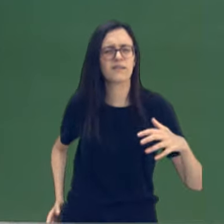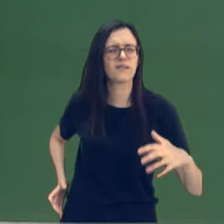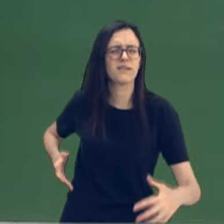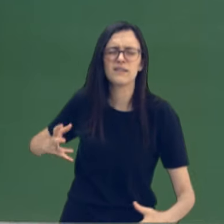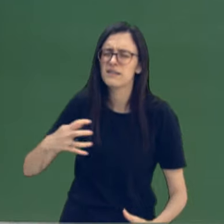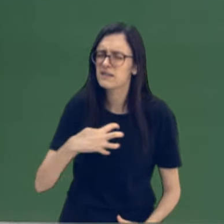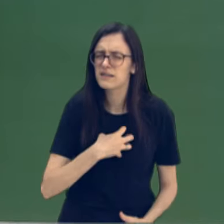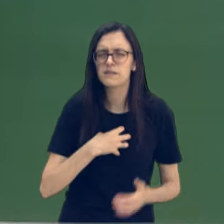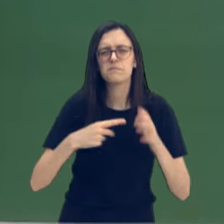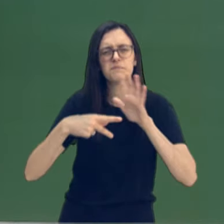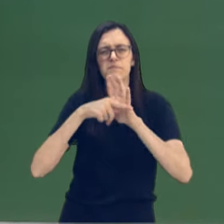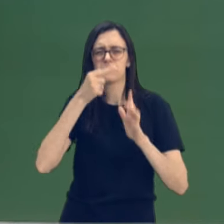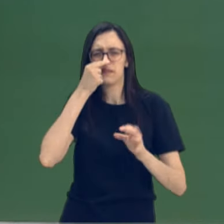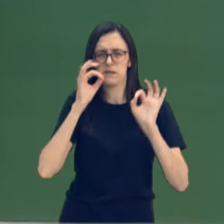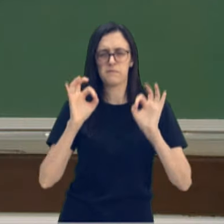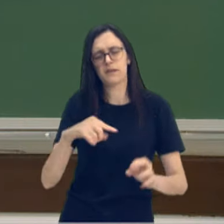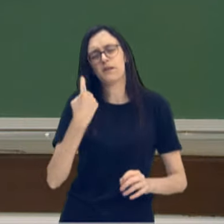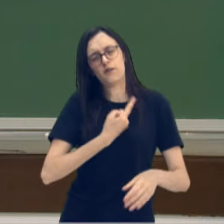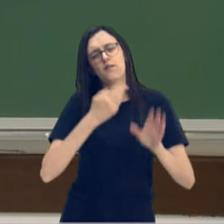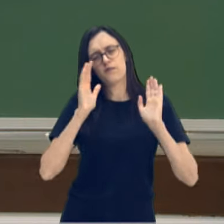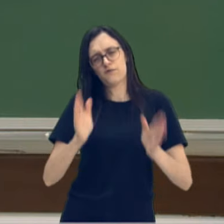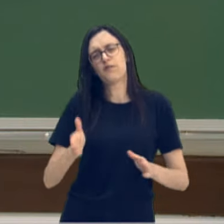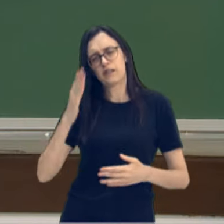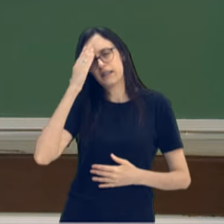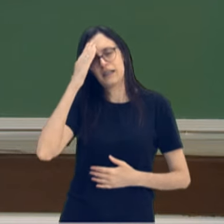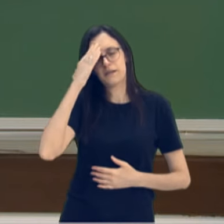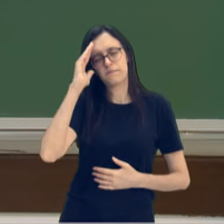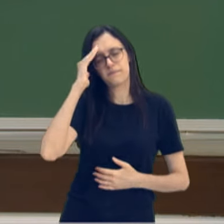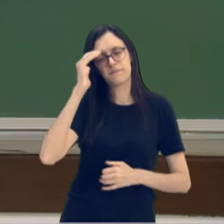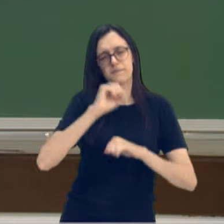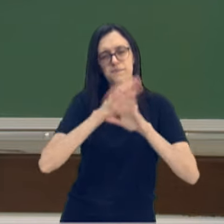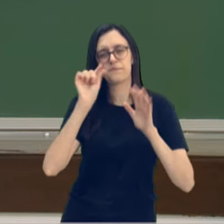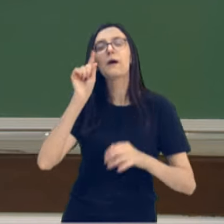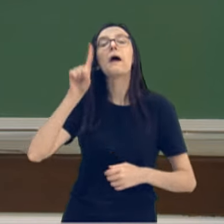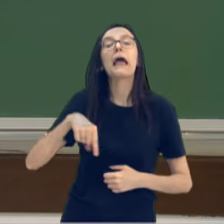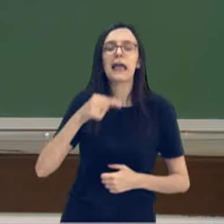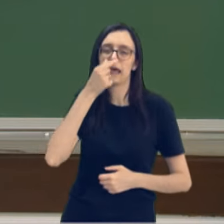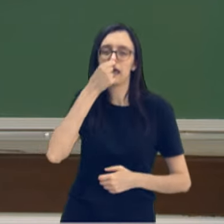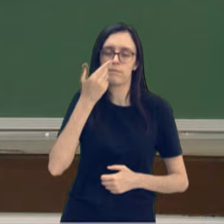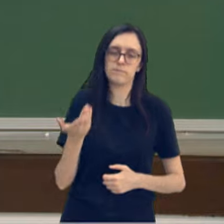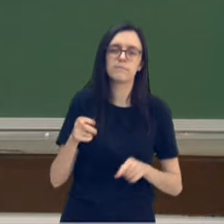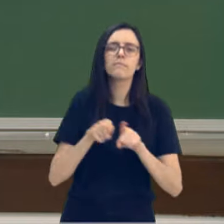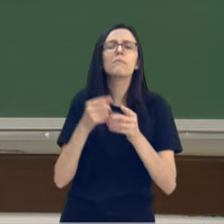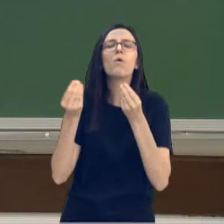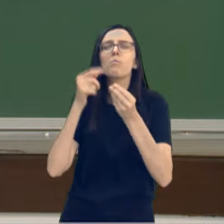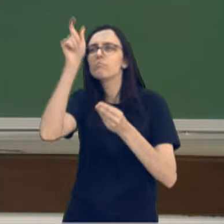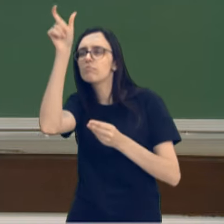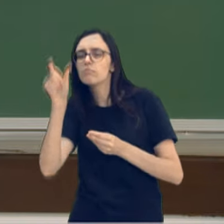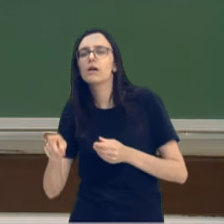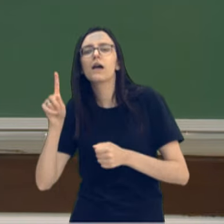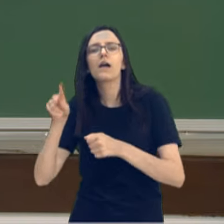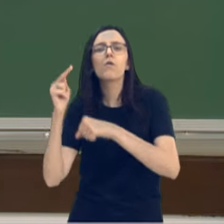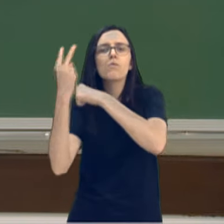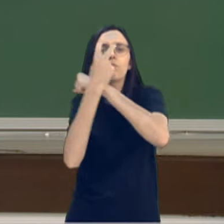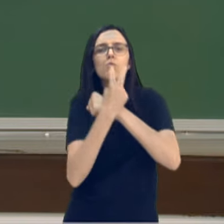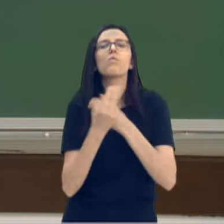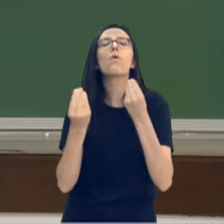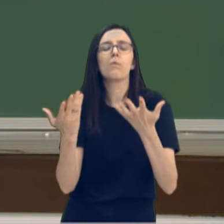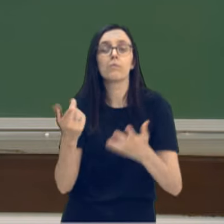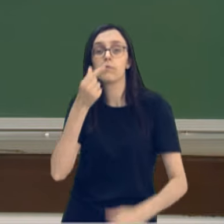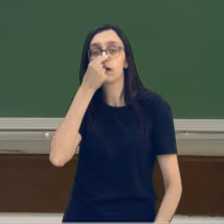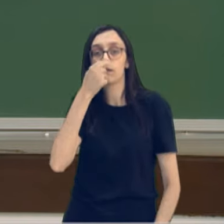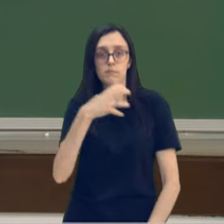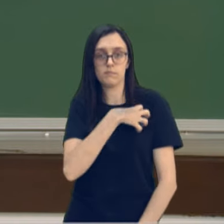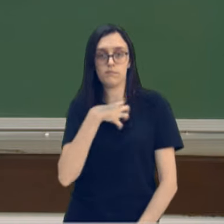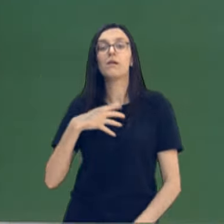sensação bem de gripe mesmo. Quem já teve, entende bem do que eu estou falando. E as prevenções? Gripe e sarampo tem vacina.